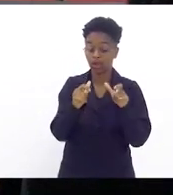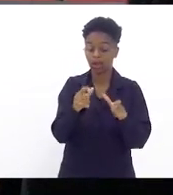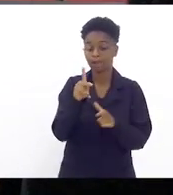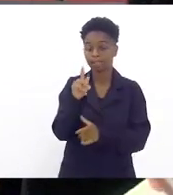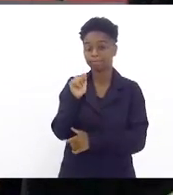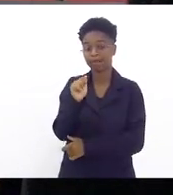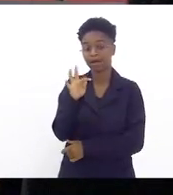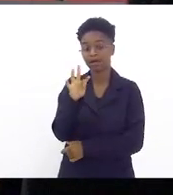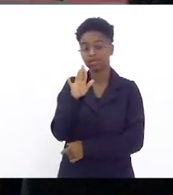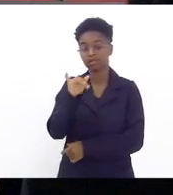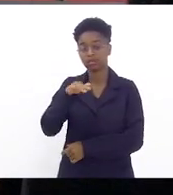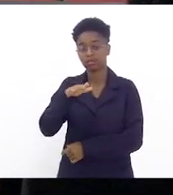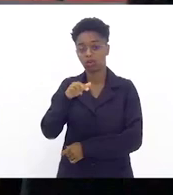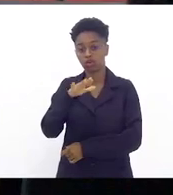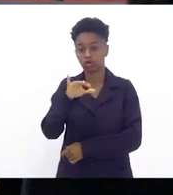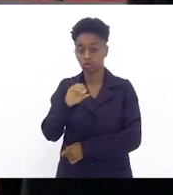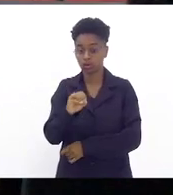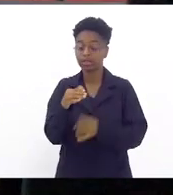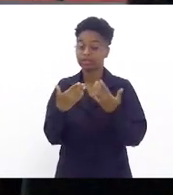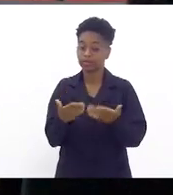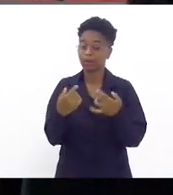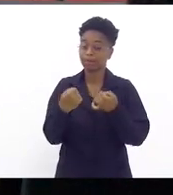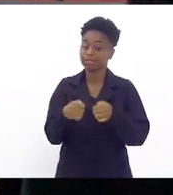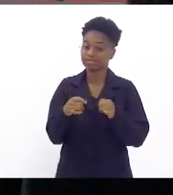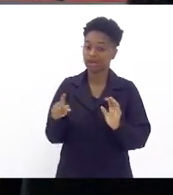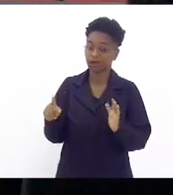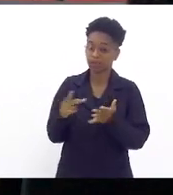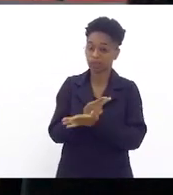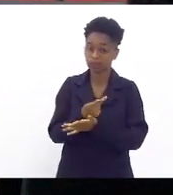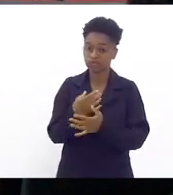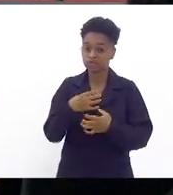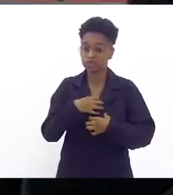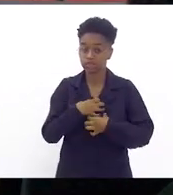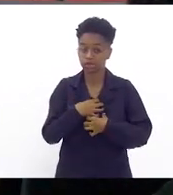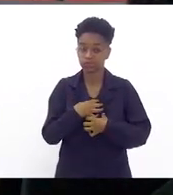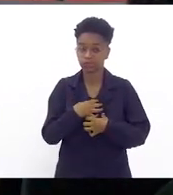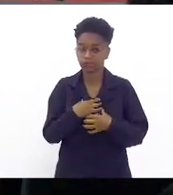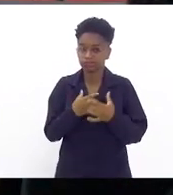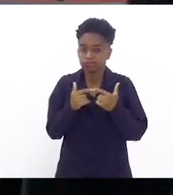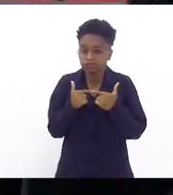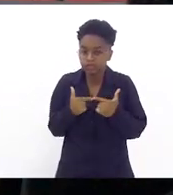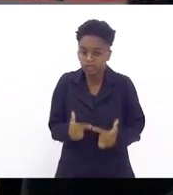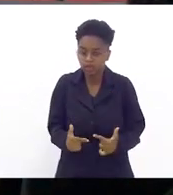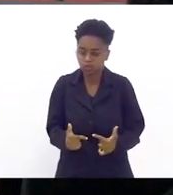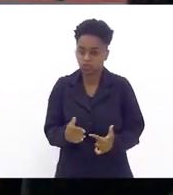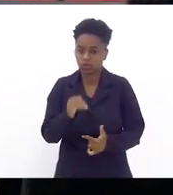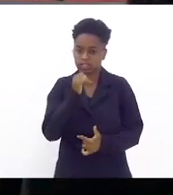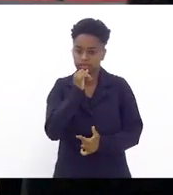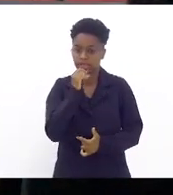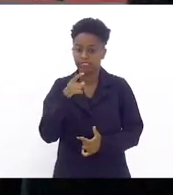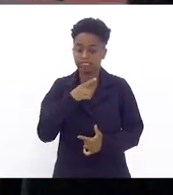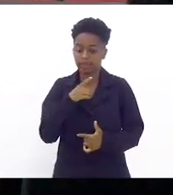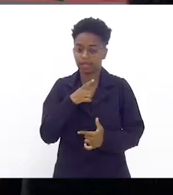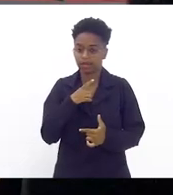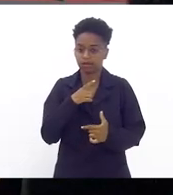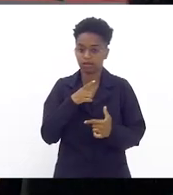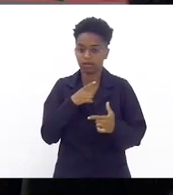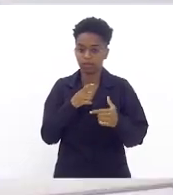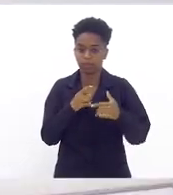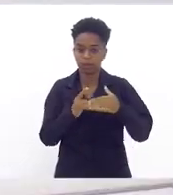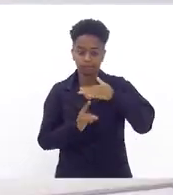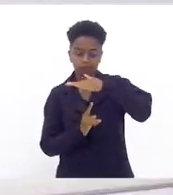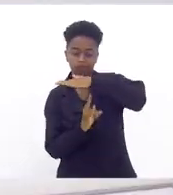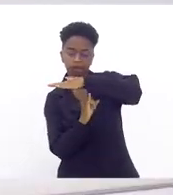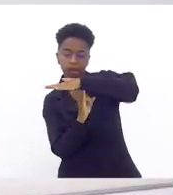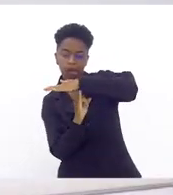a coisa toda tem que ser feita de uma forma passiva ou seja tem um suporte para segurar lá ou